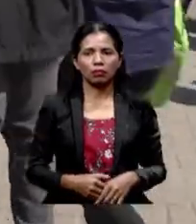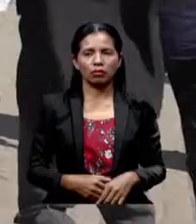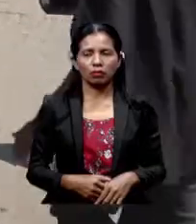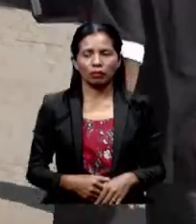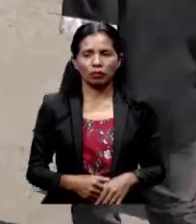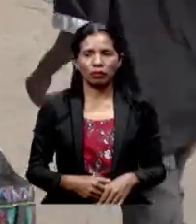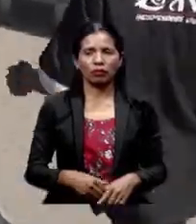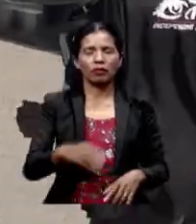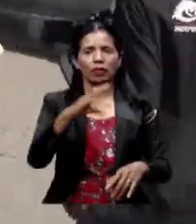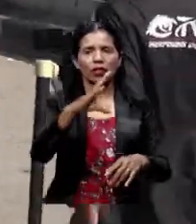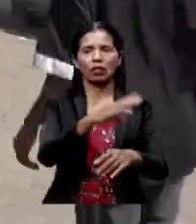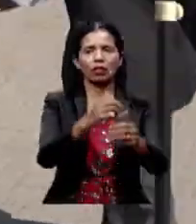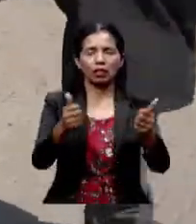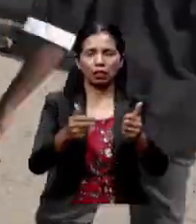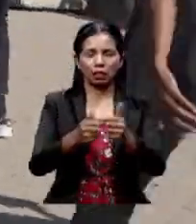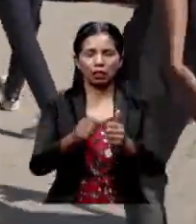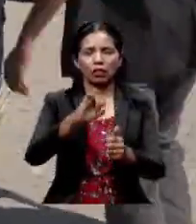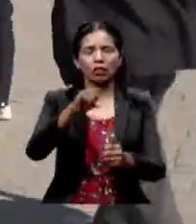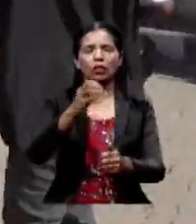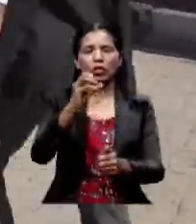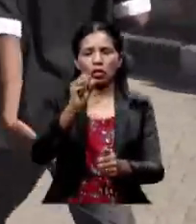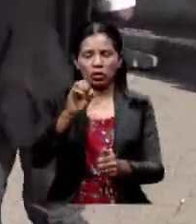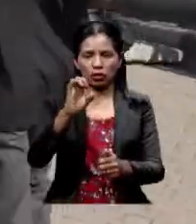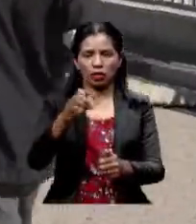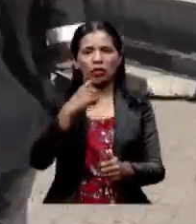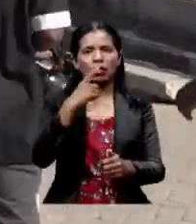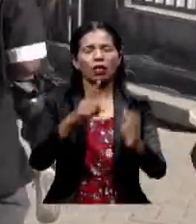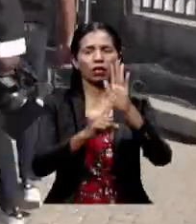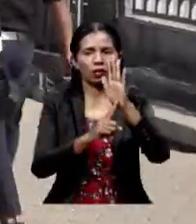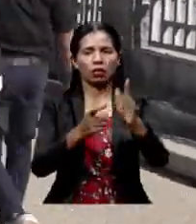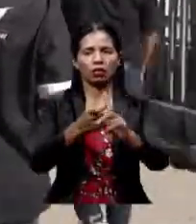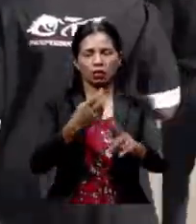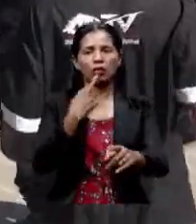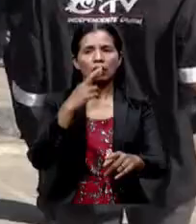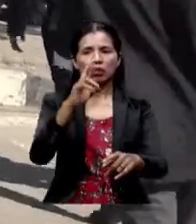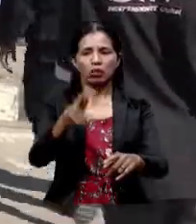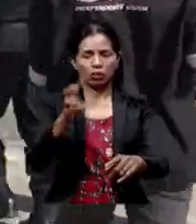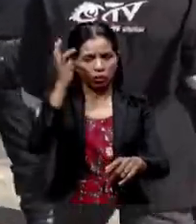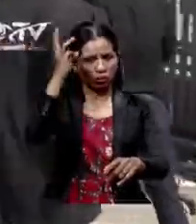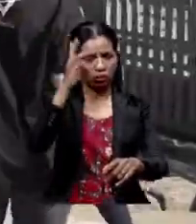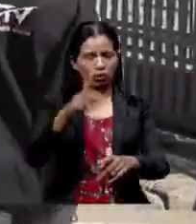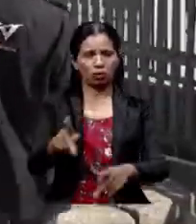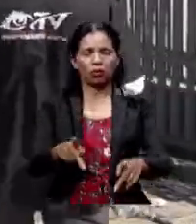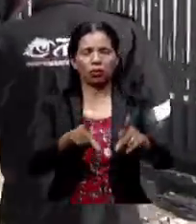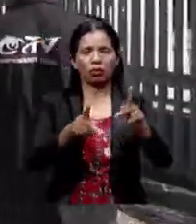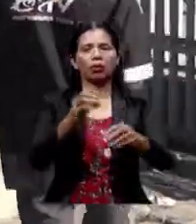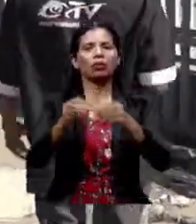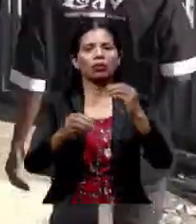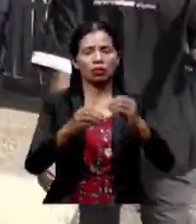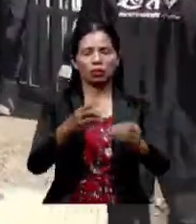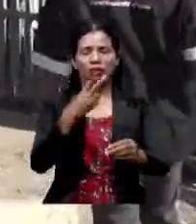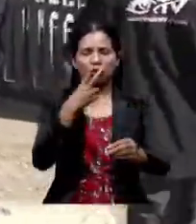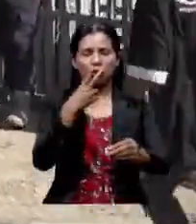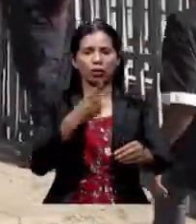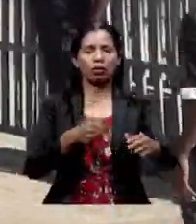Comissário Autoridade Aduaneira Alfande Yazuz e António Fátima a tua questão, né? O de responde para a preocupação público nian quando o cigarro